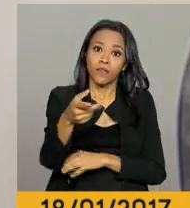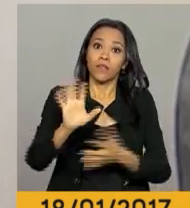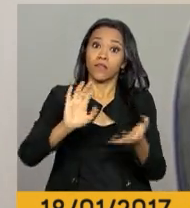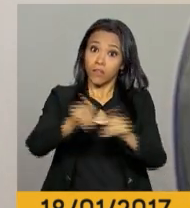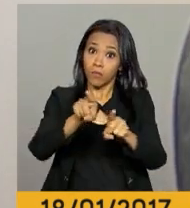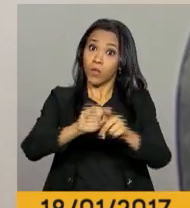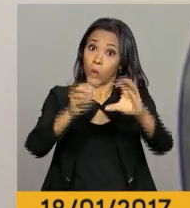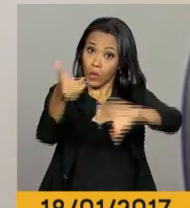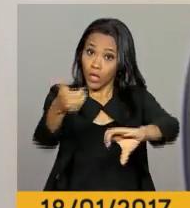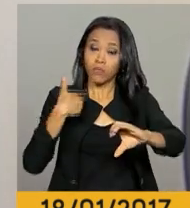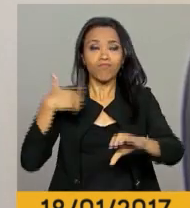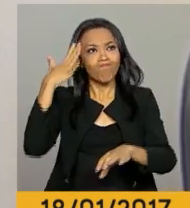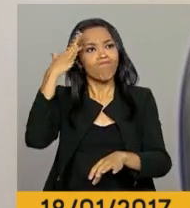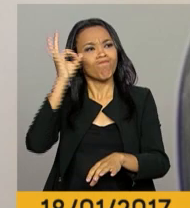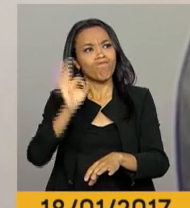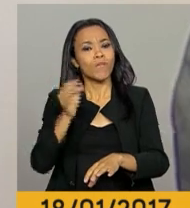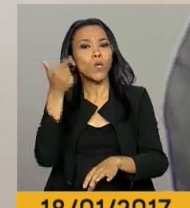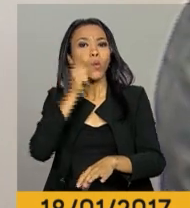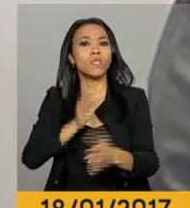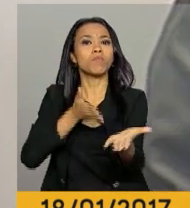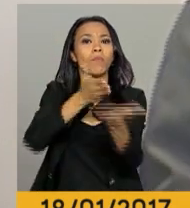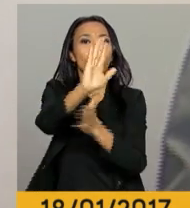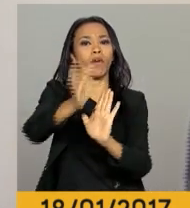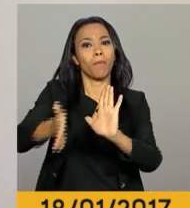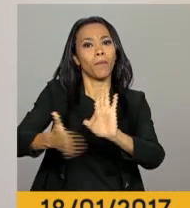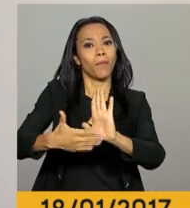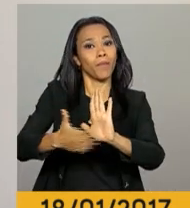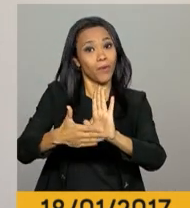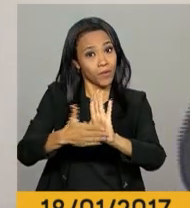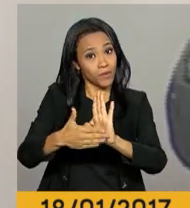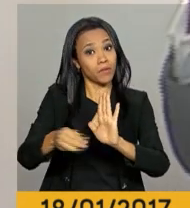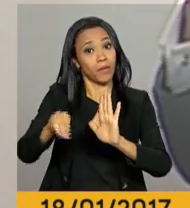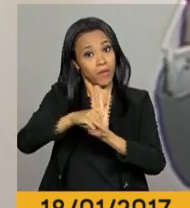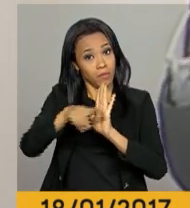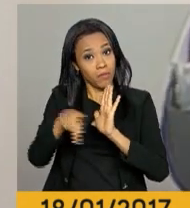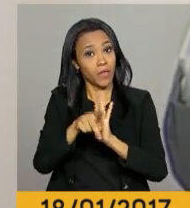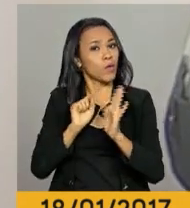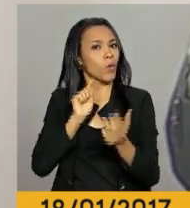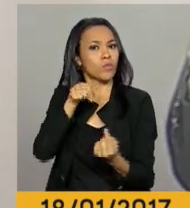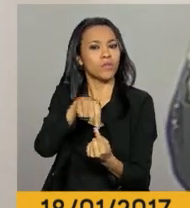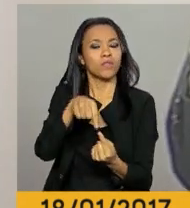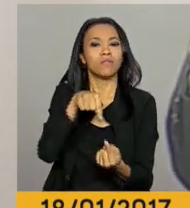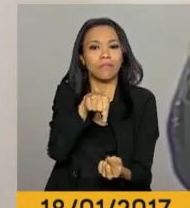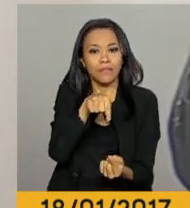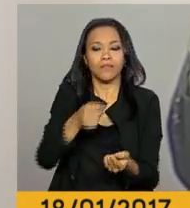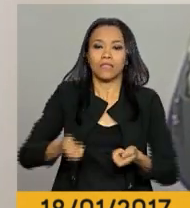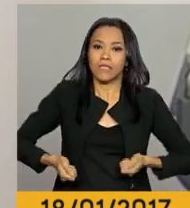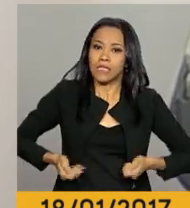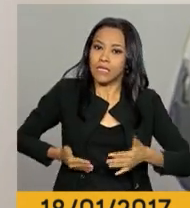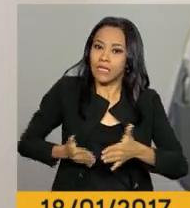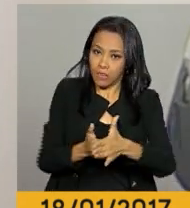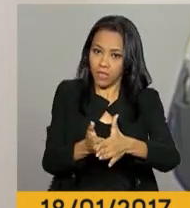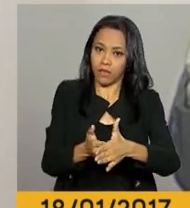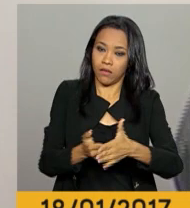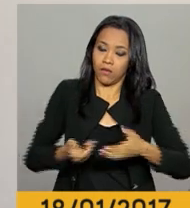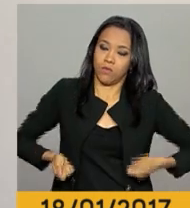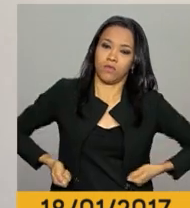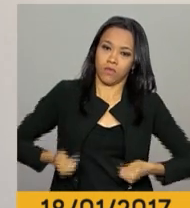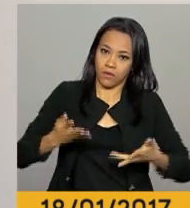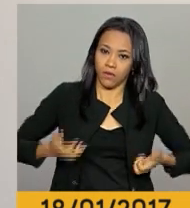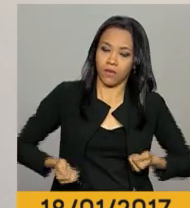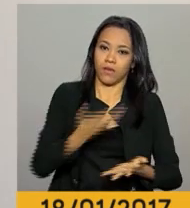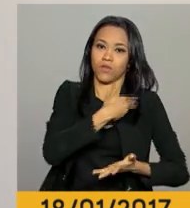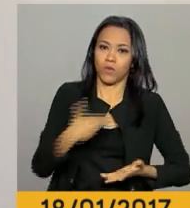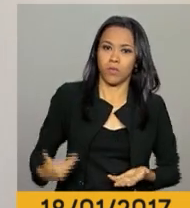Nacional e nós conseguimos aprovar uma proposta de emenda constitucional que limita os gastos públicos ou seja